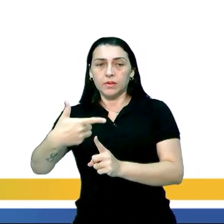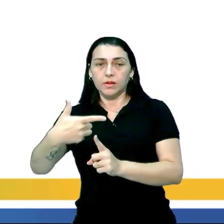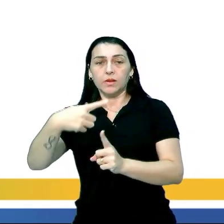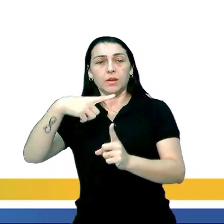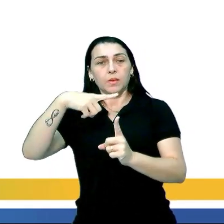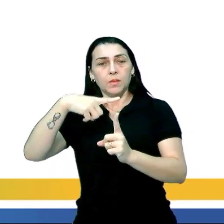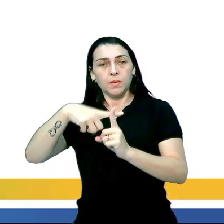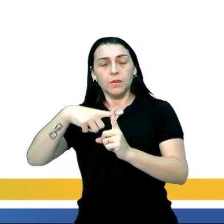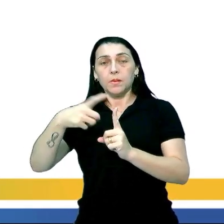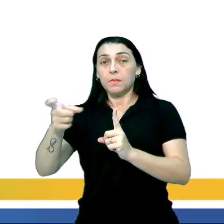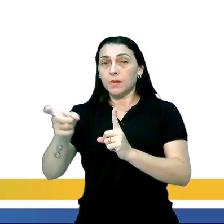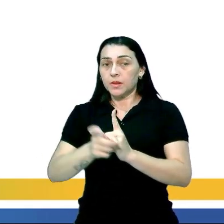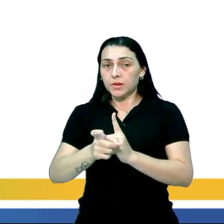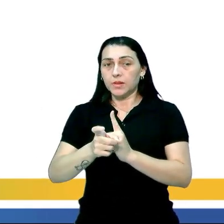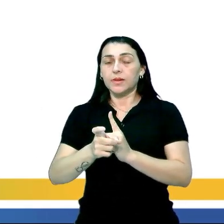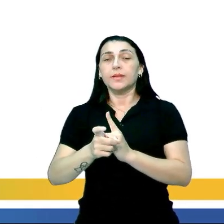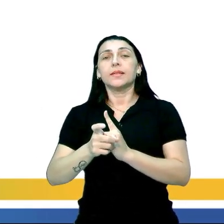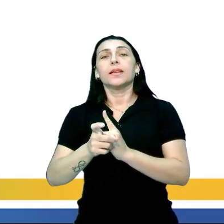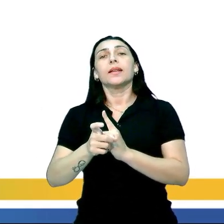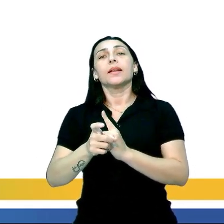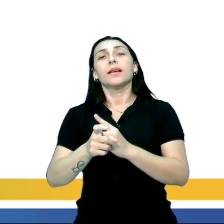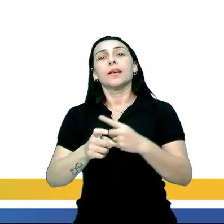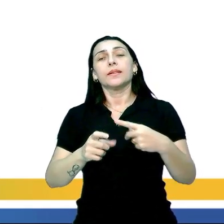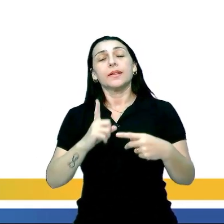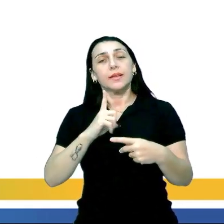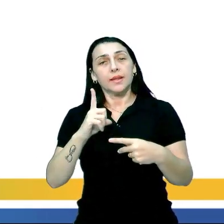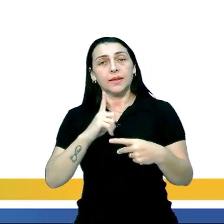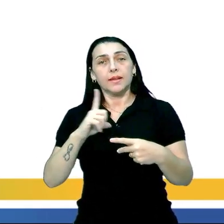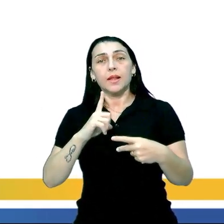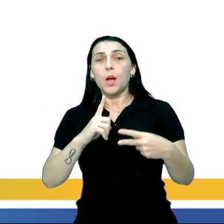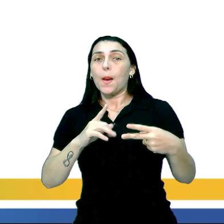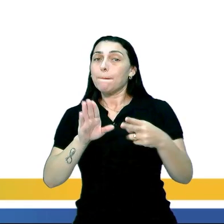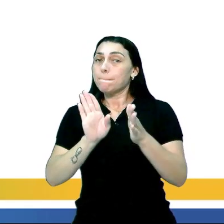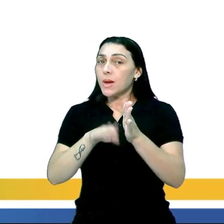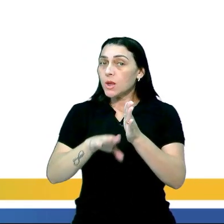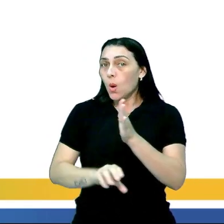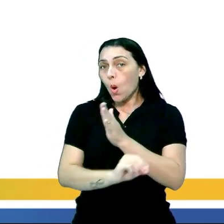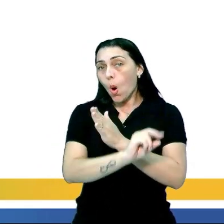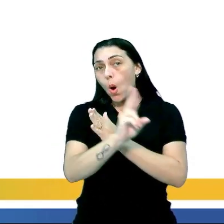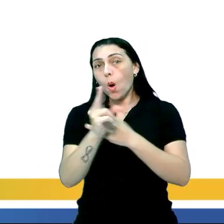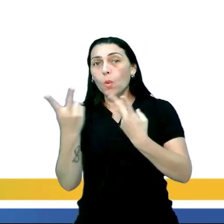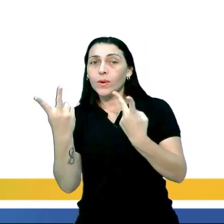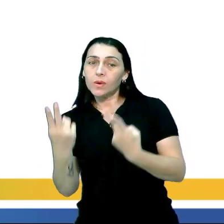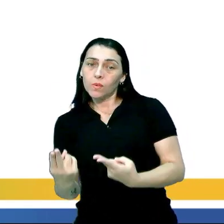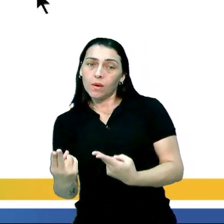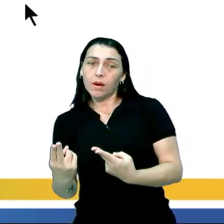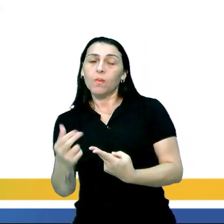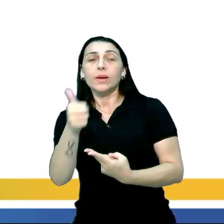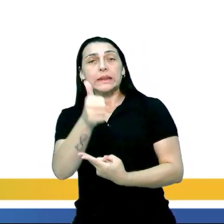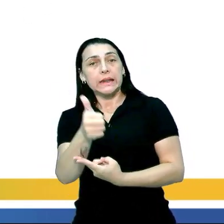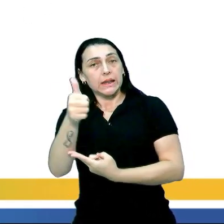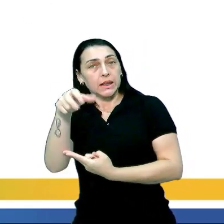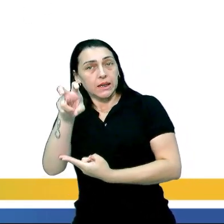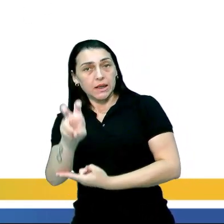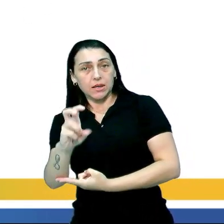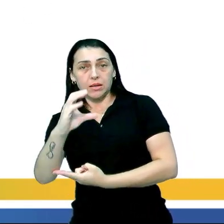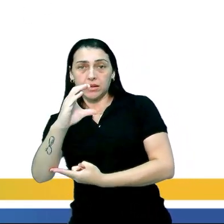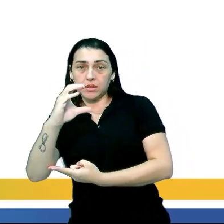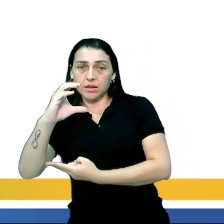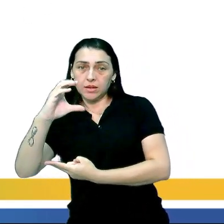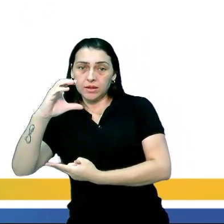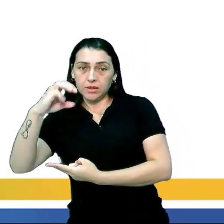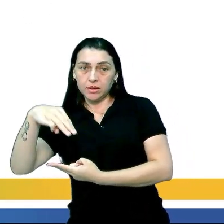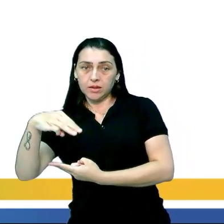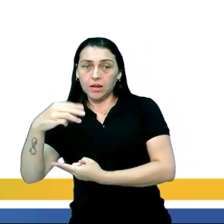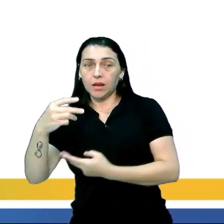mais 42 mais x tem que ser menor ou igual, lembrando que esse símbolo aqui